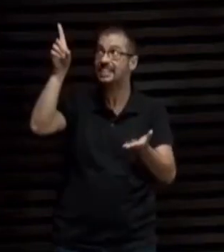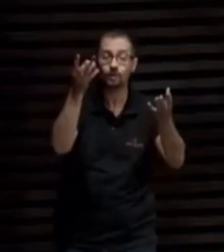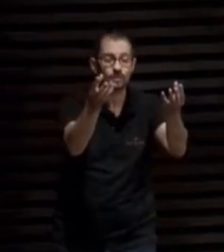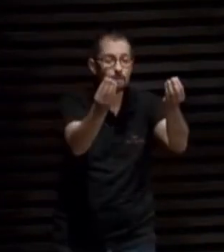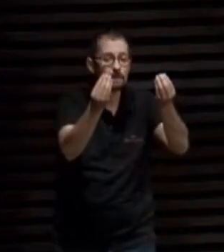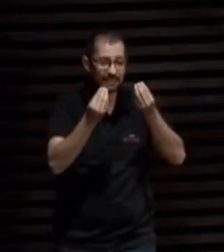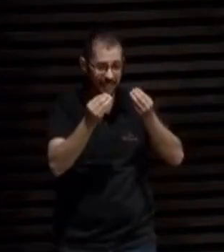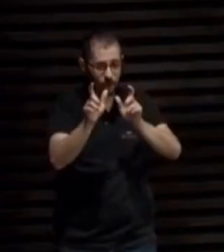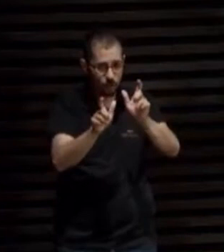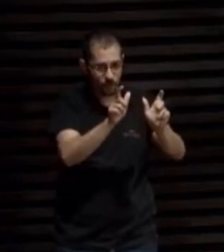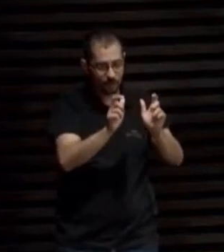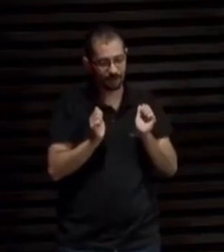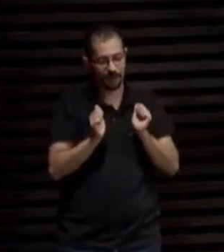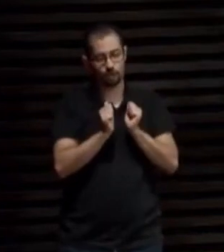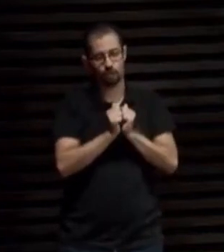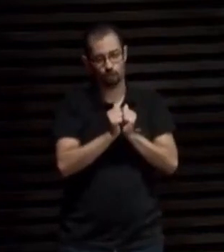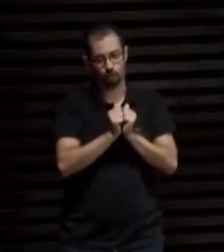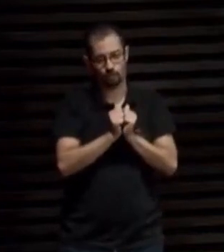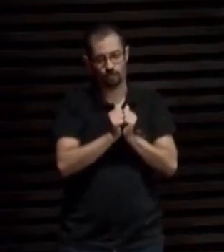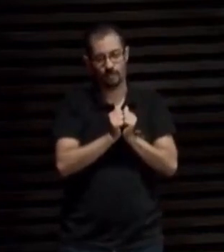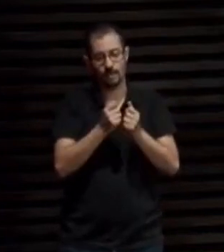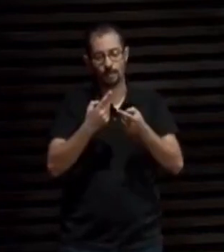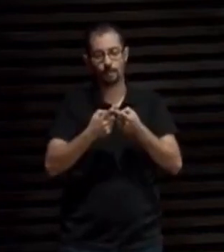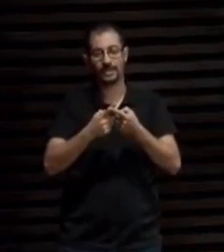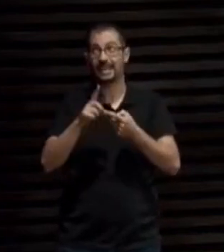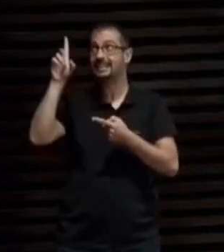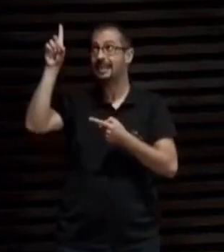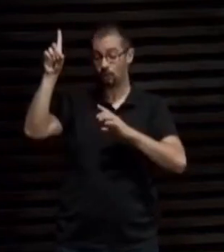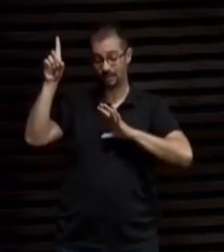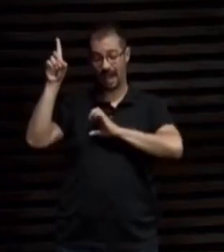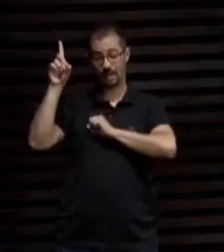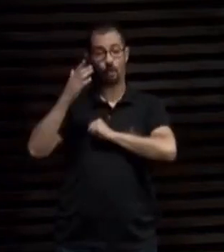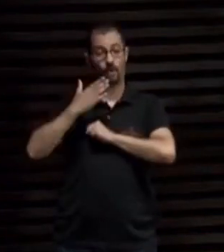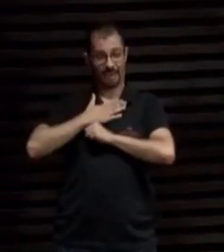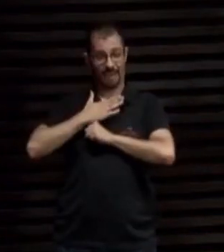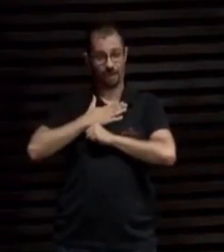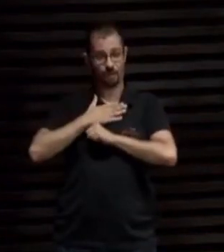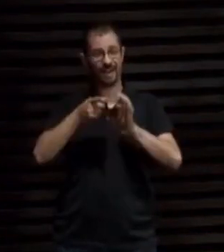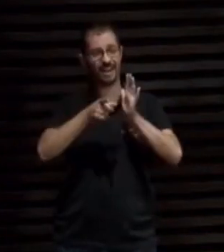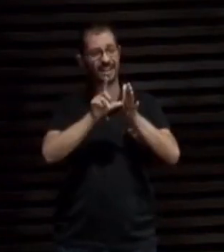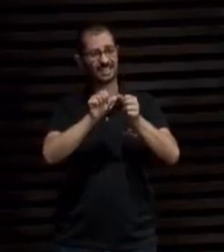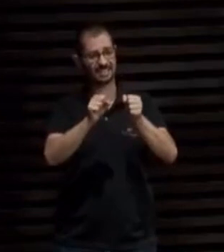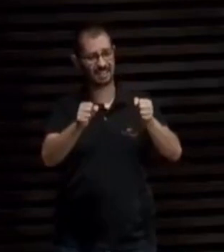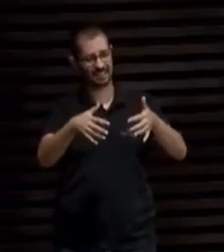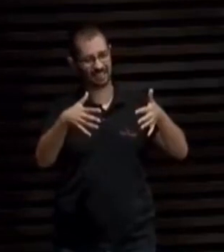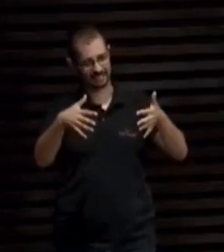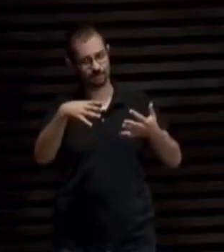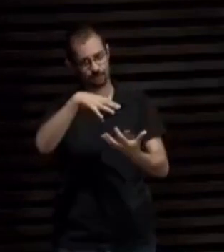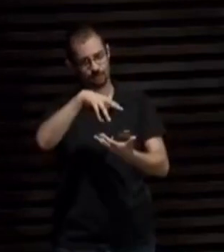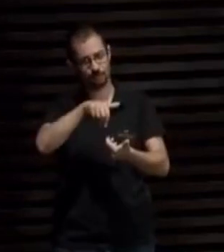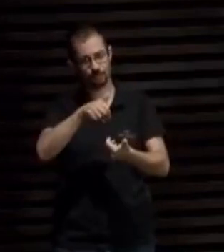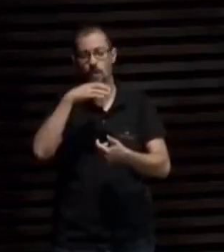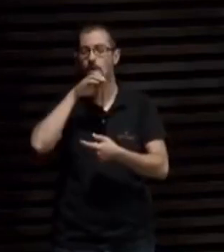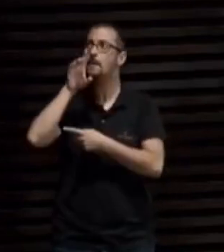minha glória que me conferiste, porque me amaste antes da fundação do mundo. Pai justo, o